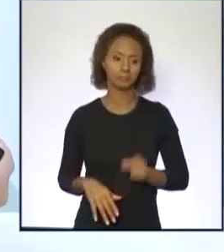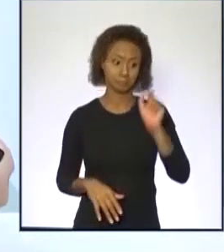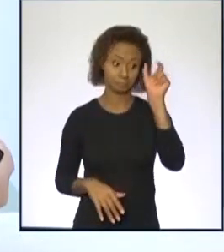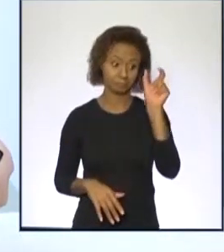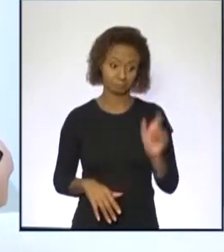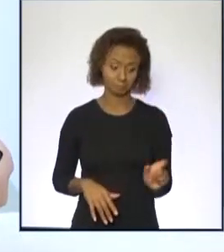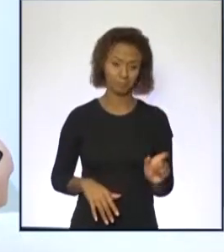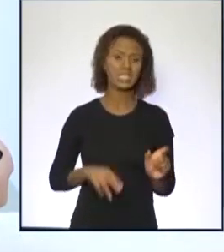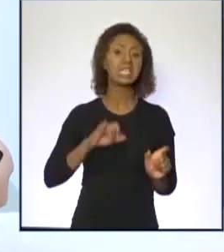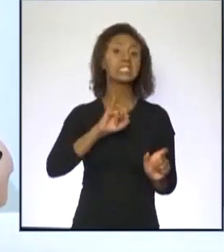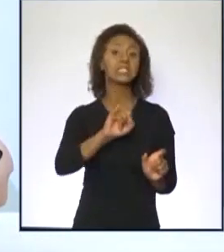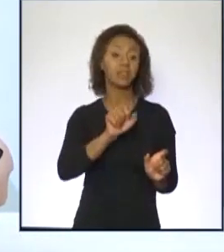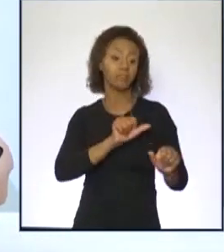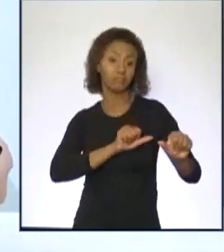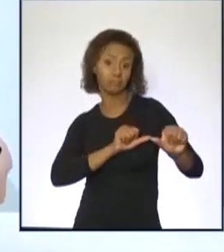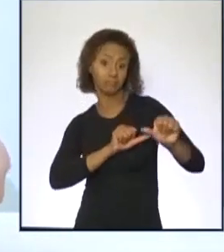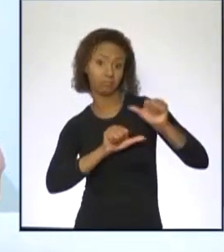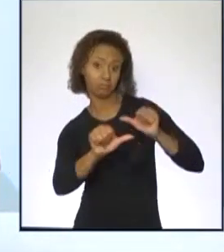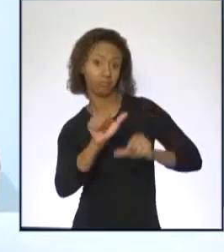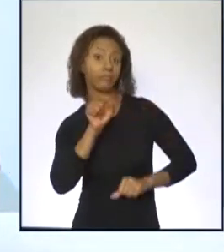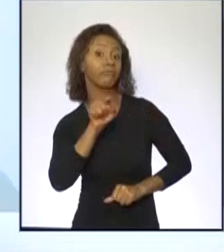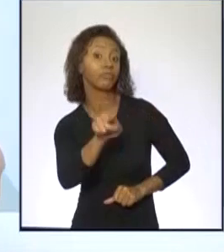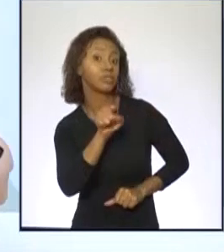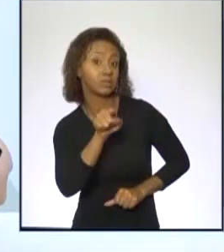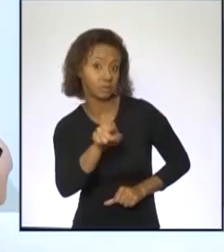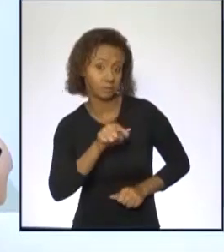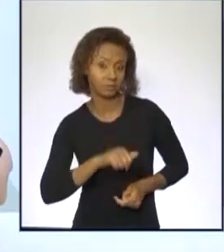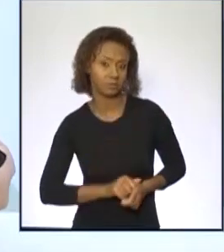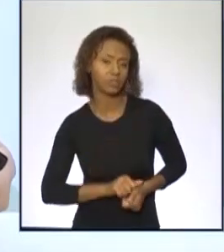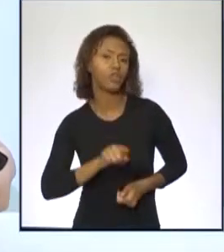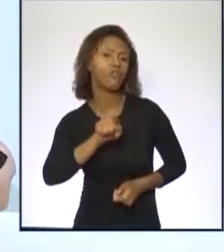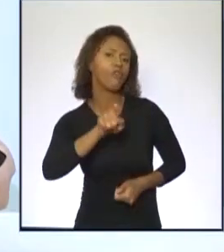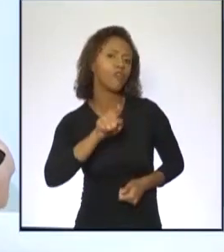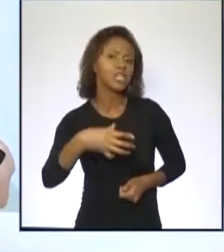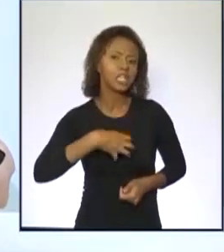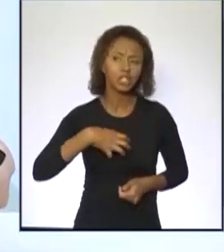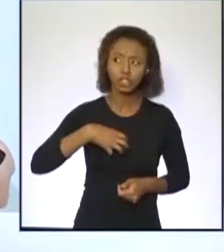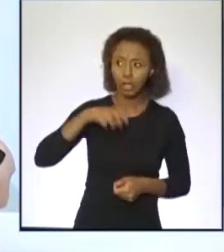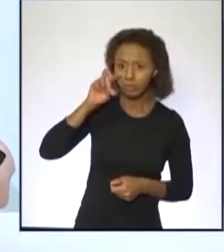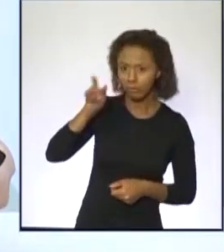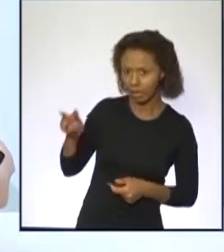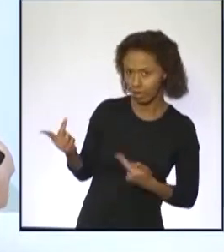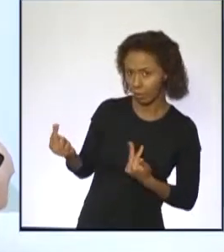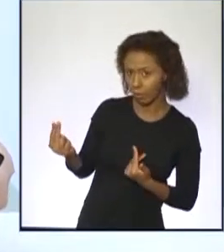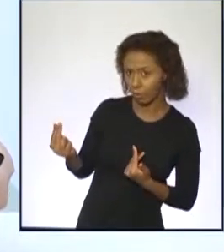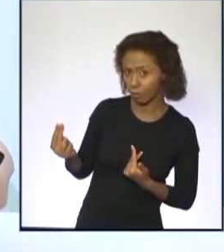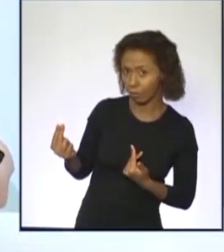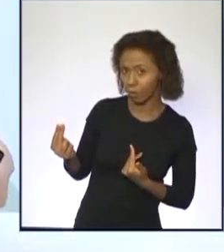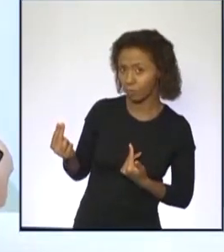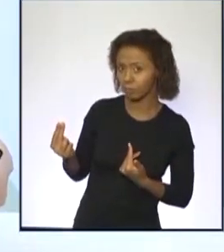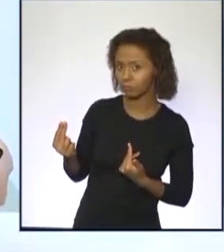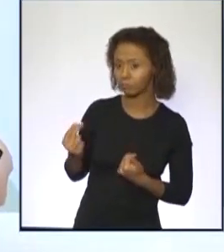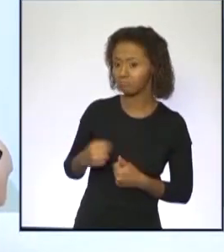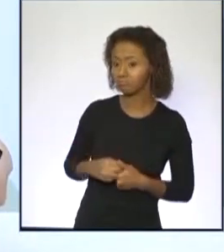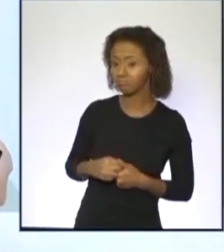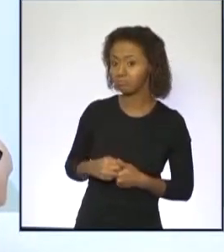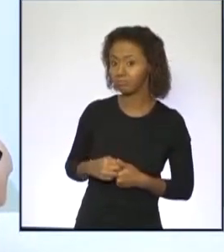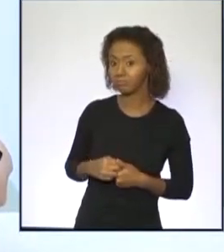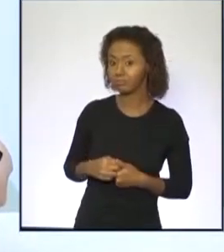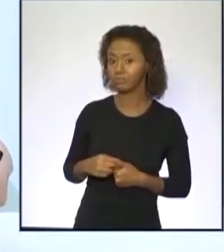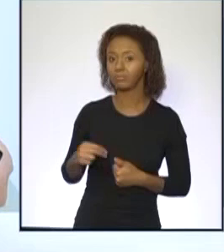exemplo, você, como é que você o veria? Da mesma forma? É um ser que está